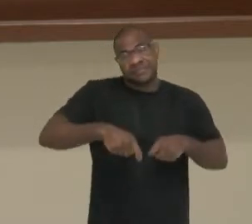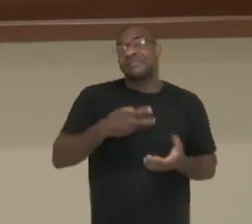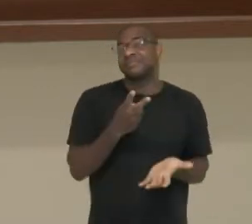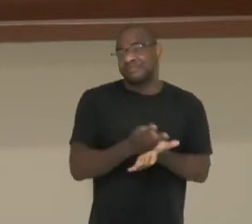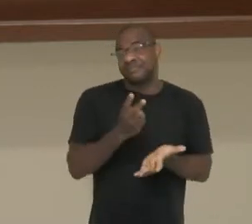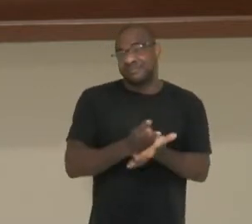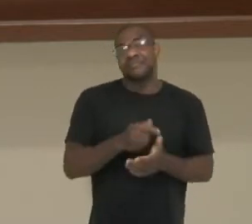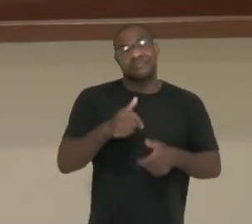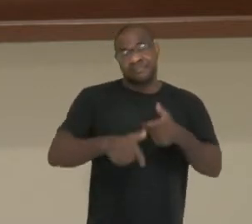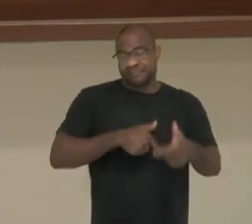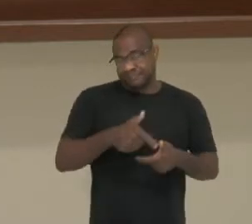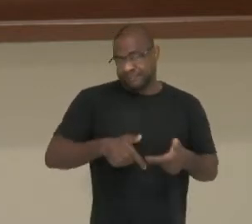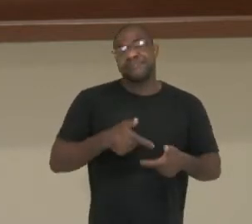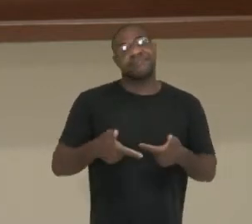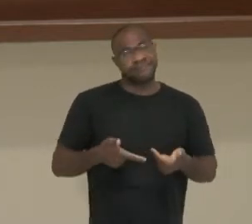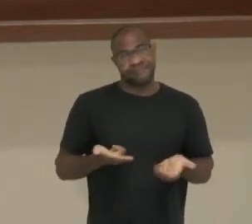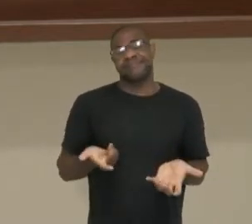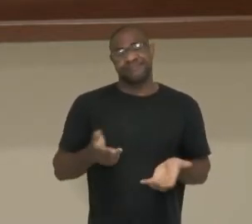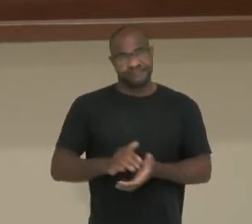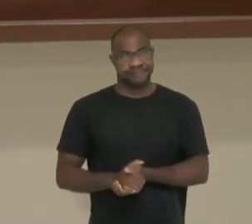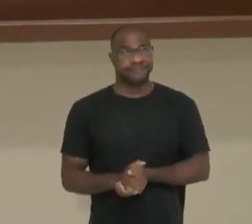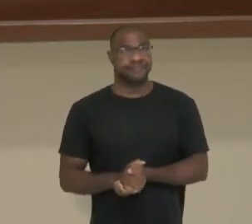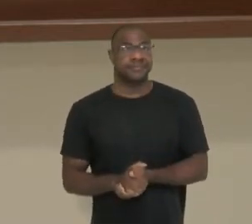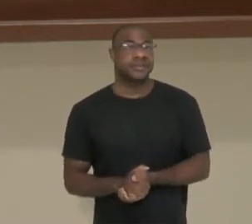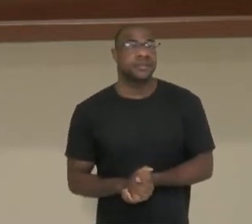um trabalho escravo.